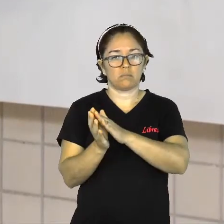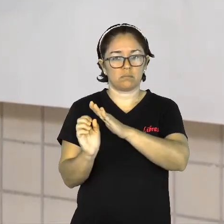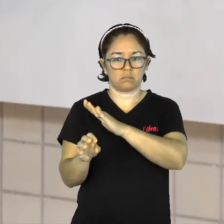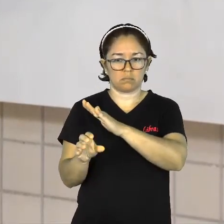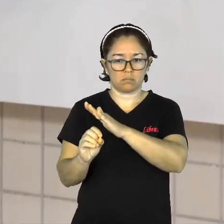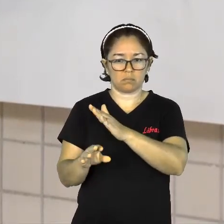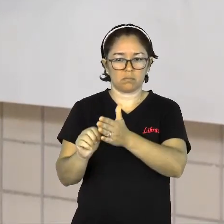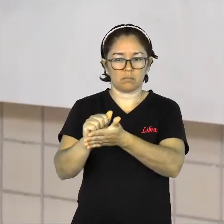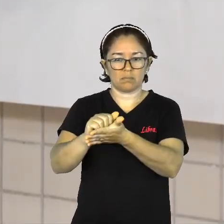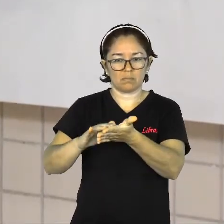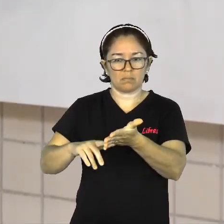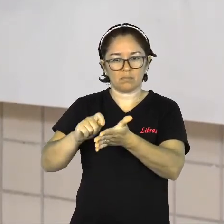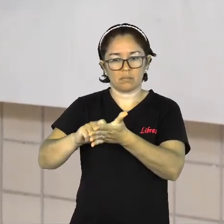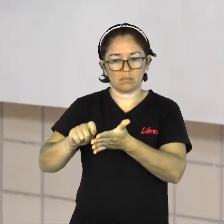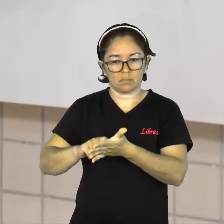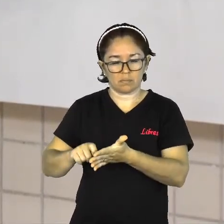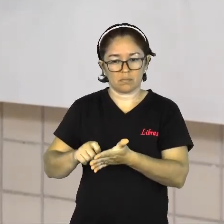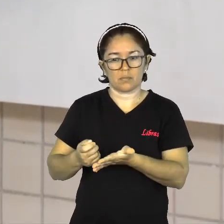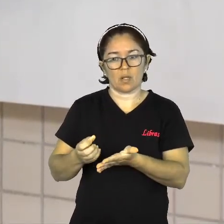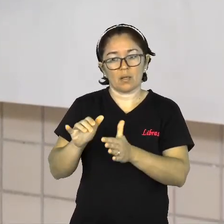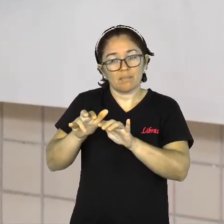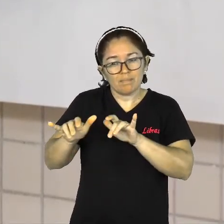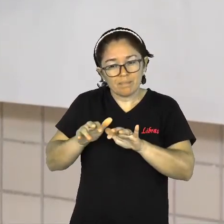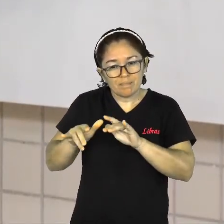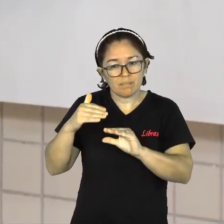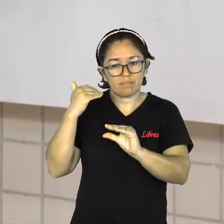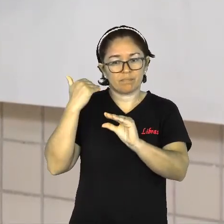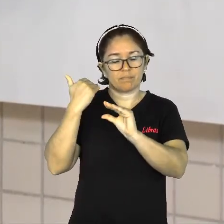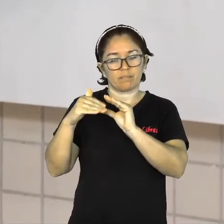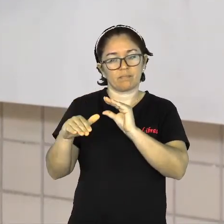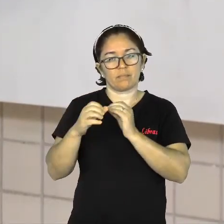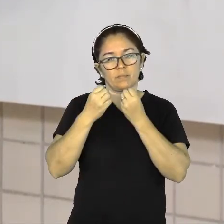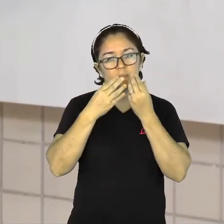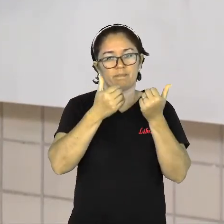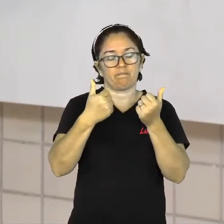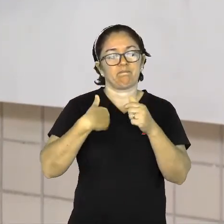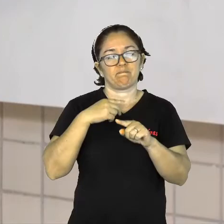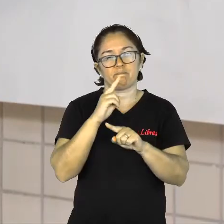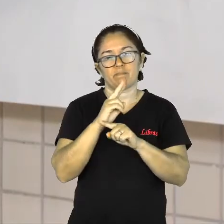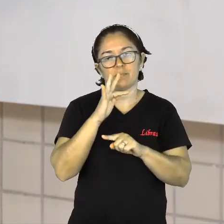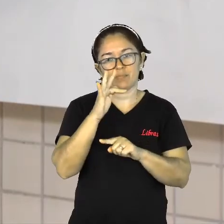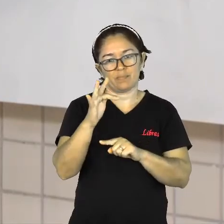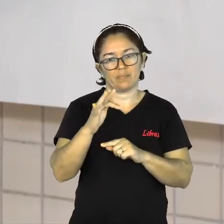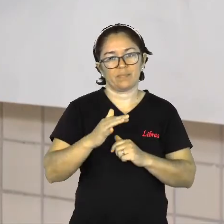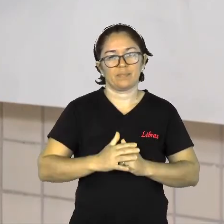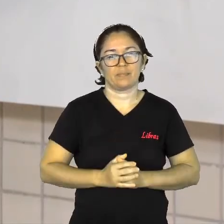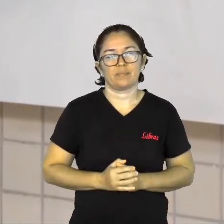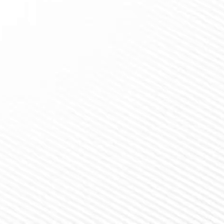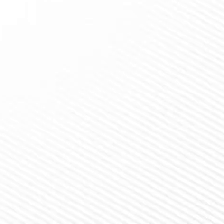e fazer as atividades online. Tudo bem, turma? No mais, eu aguardo você. Até lá!